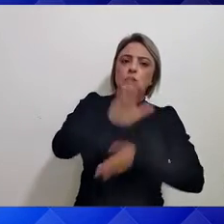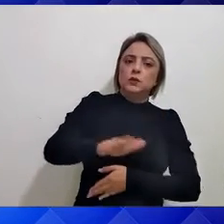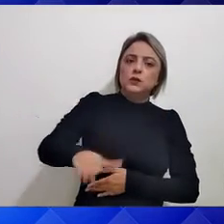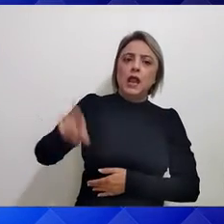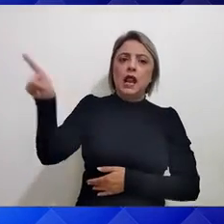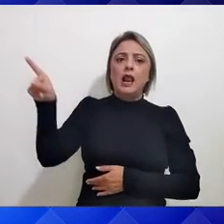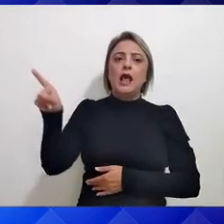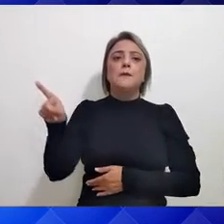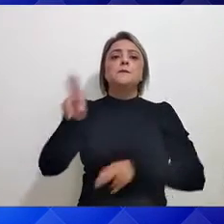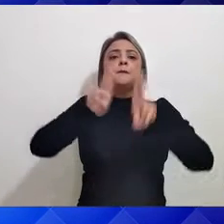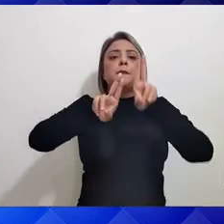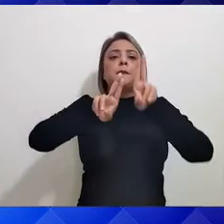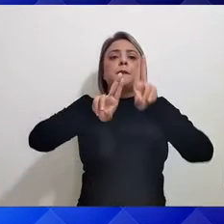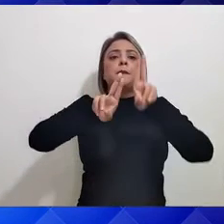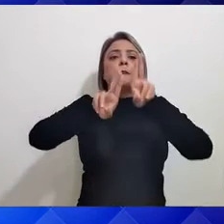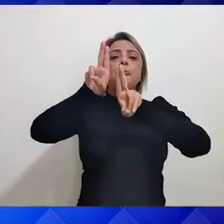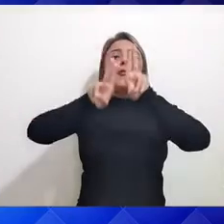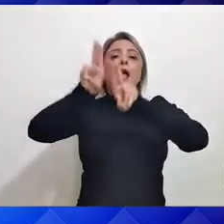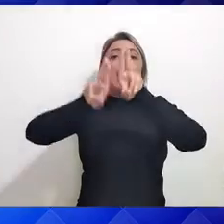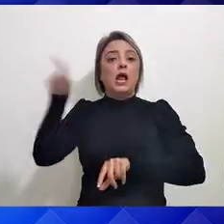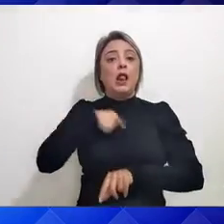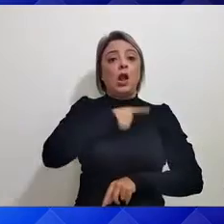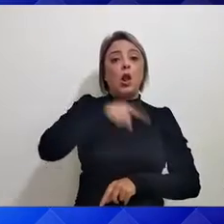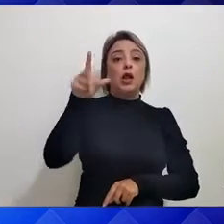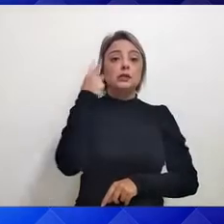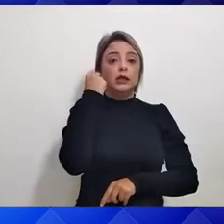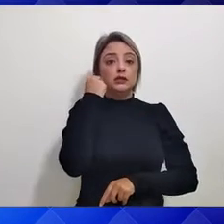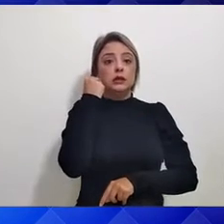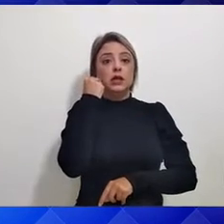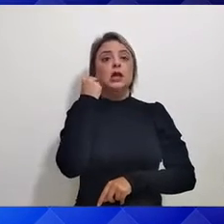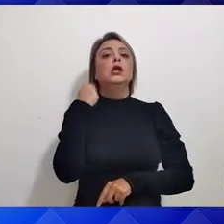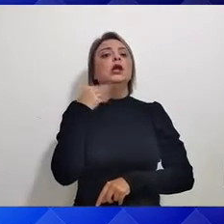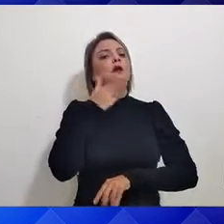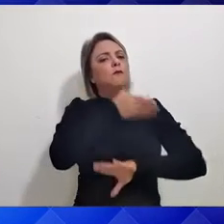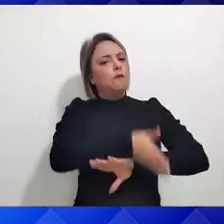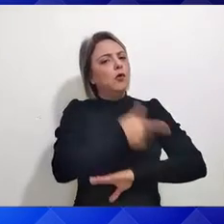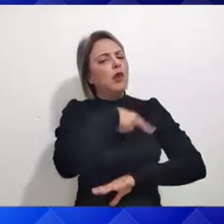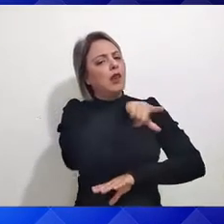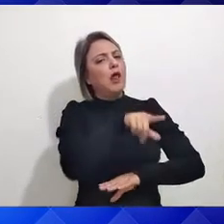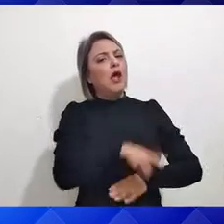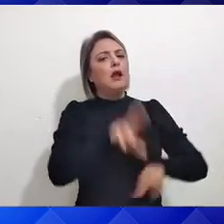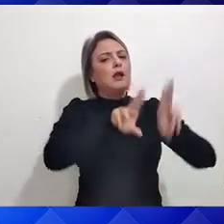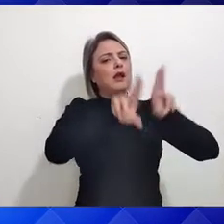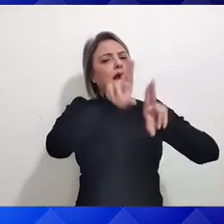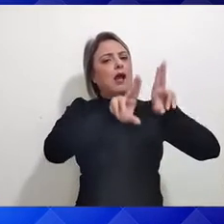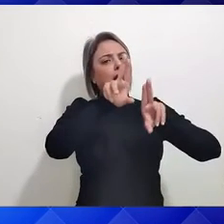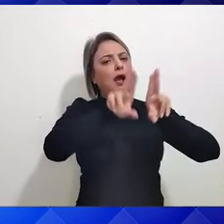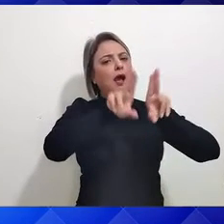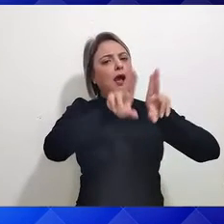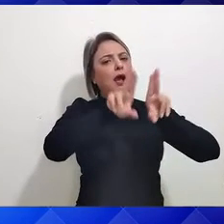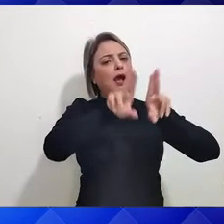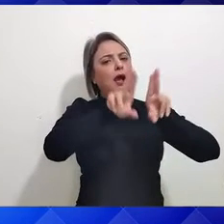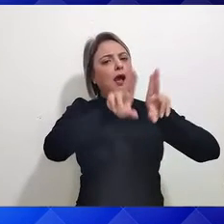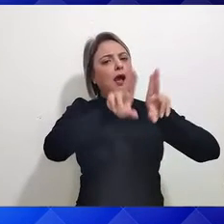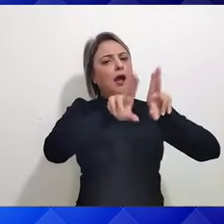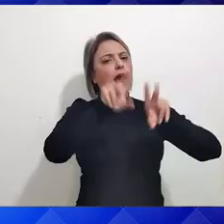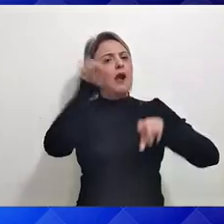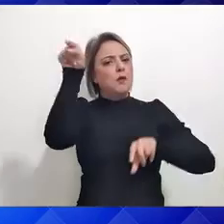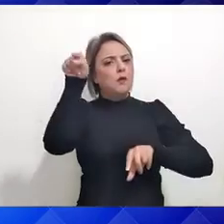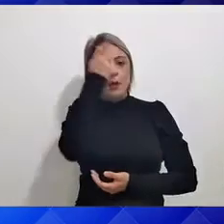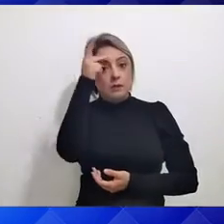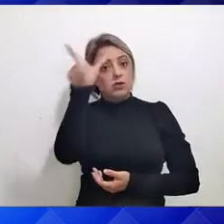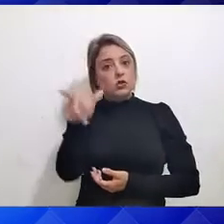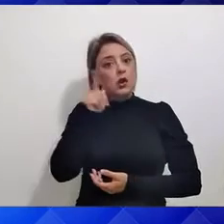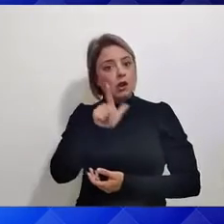em Taguatinga, mas eu fui assim mesmo, que eu queria eleger, né, um conselheiro tutelar de